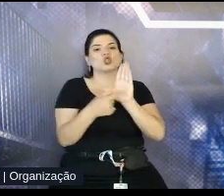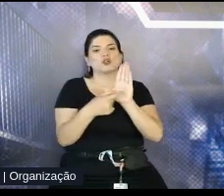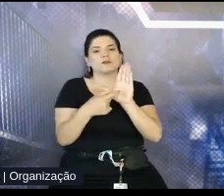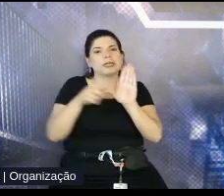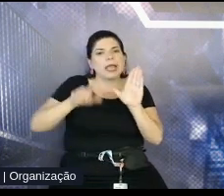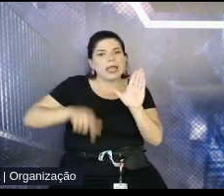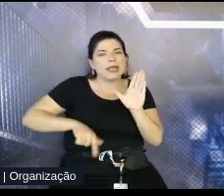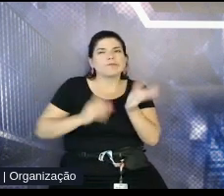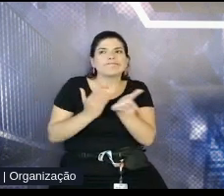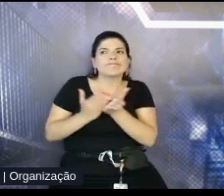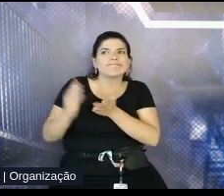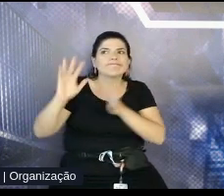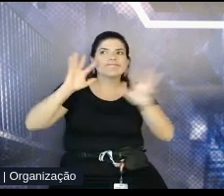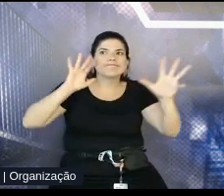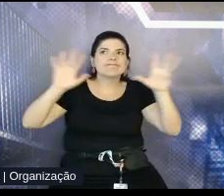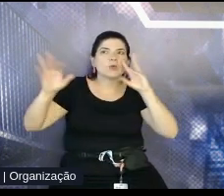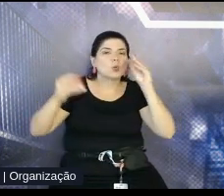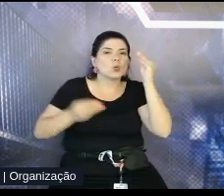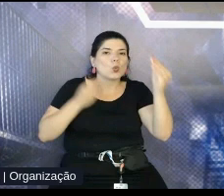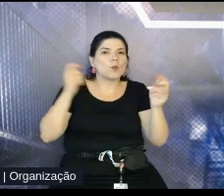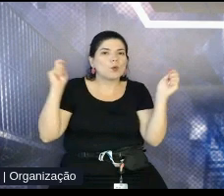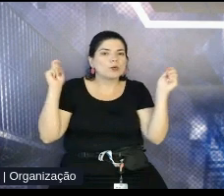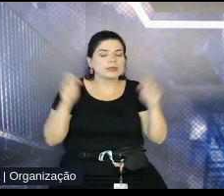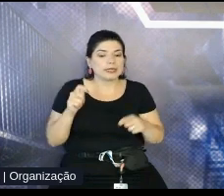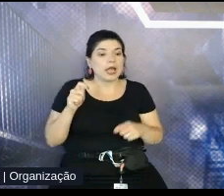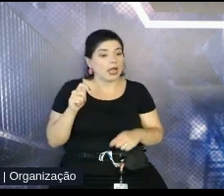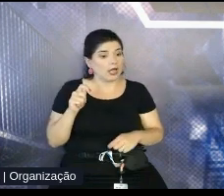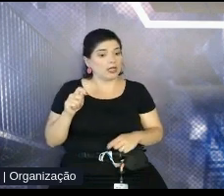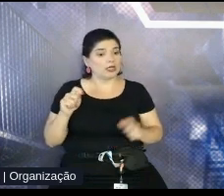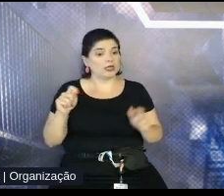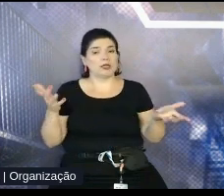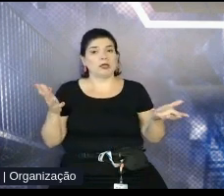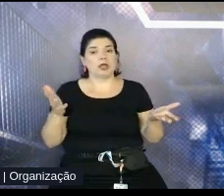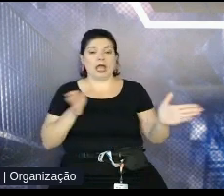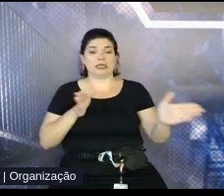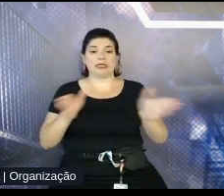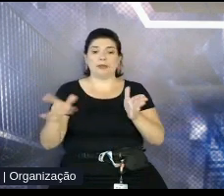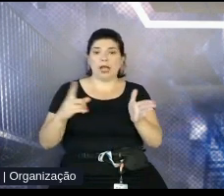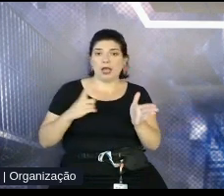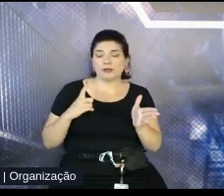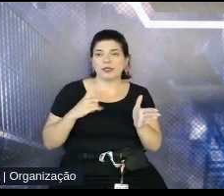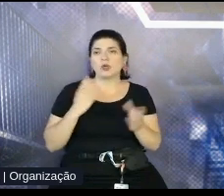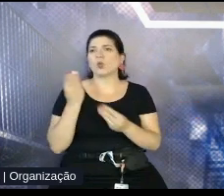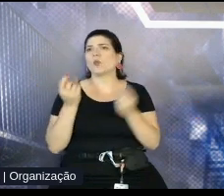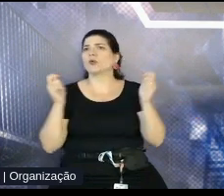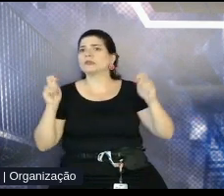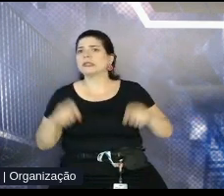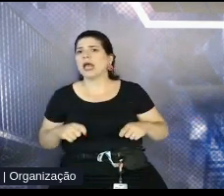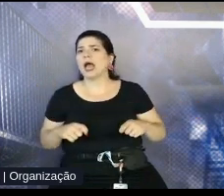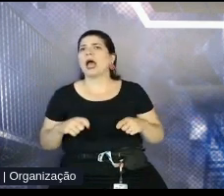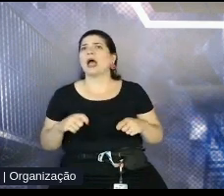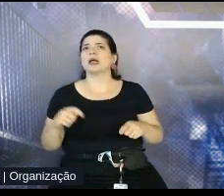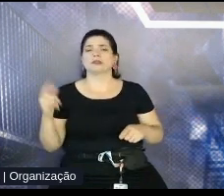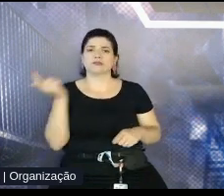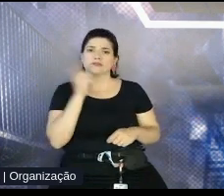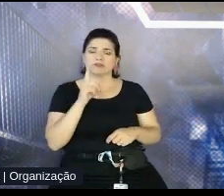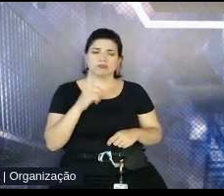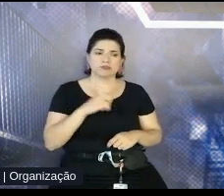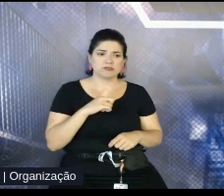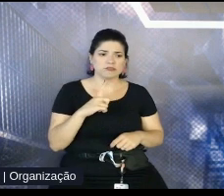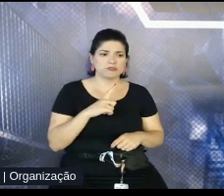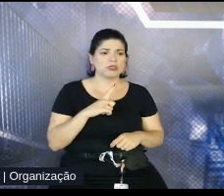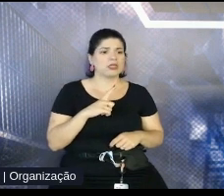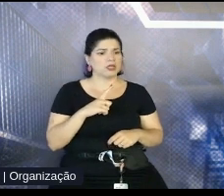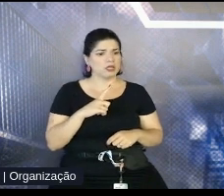início, pensando em como a gente vai conseguir estar empregando acessibilidade, como a gente vai conseguir estar empregando o design universal